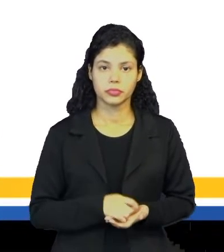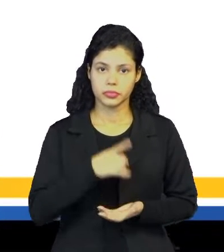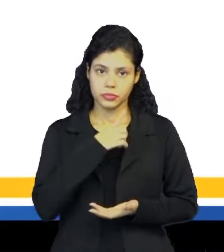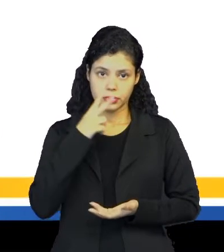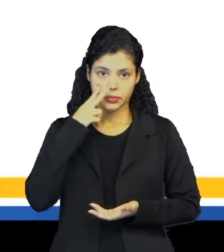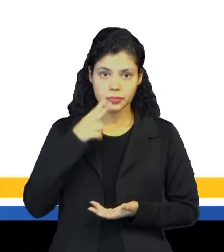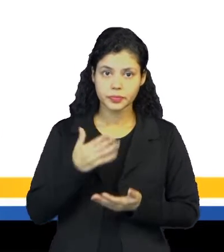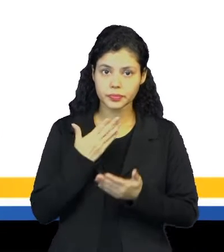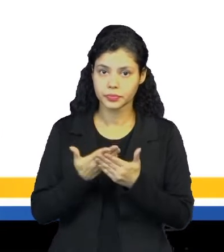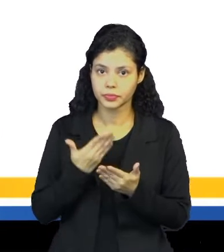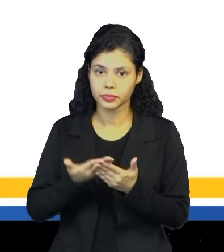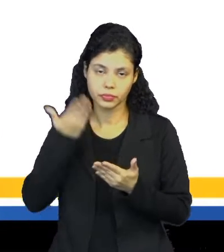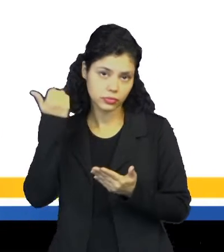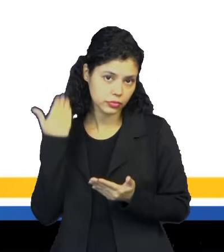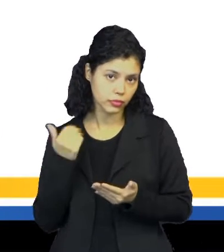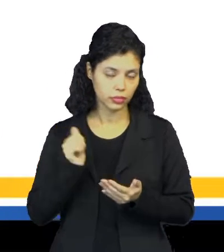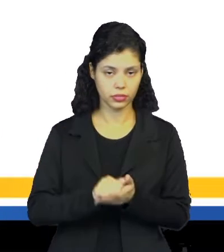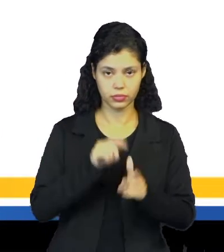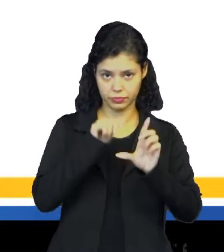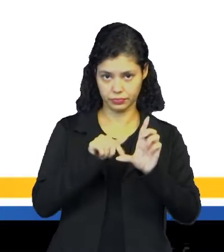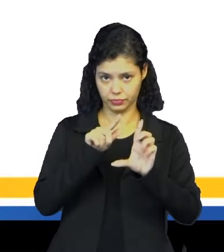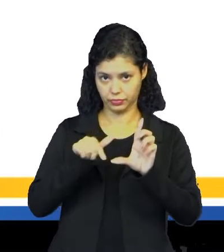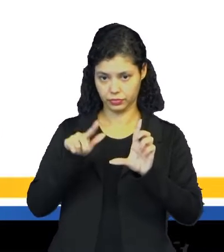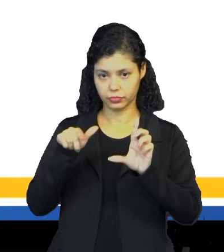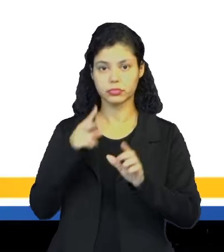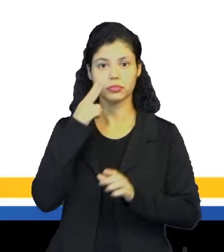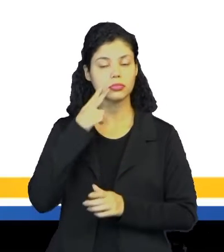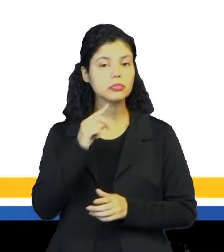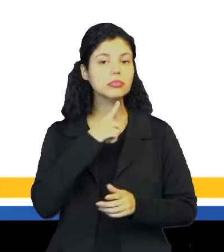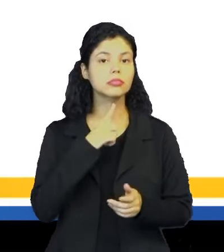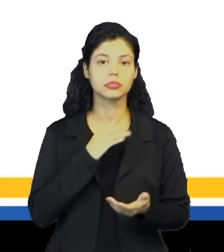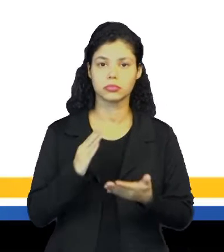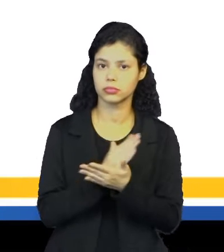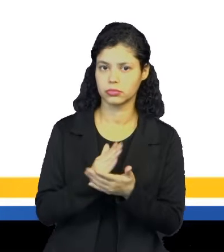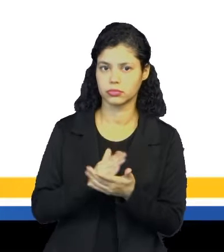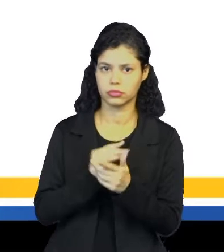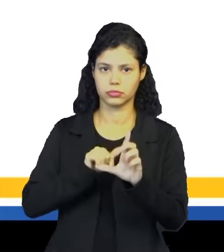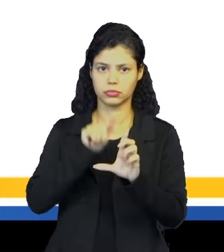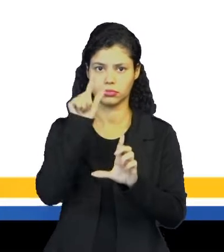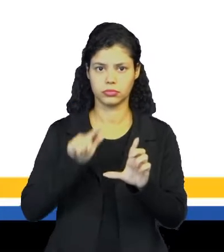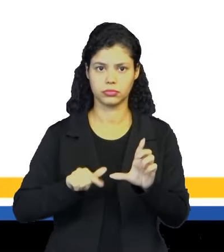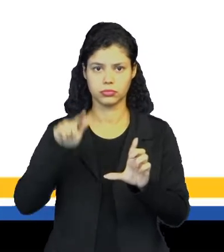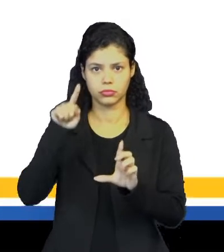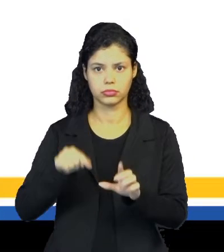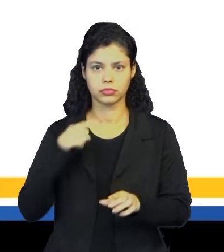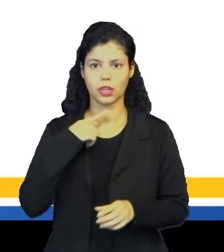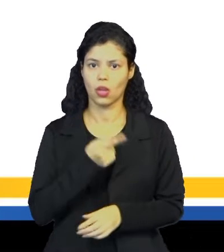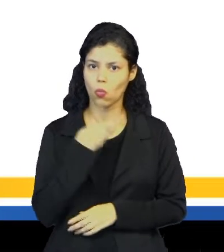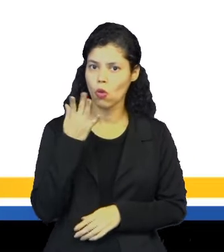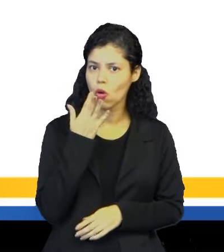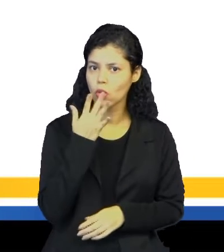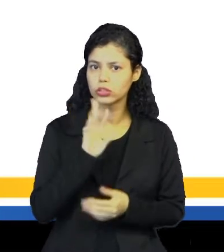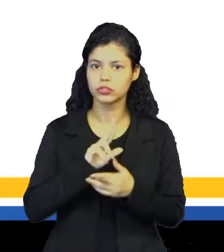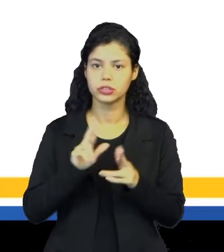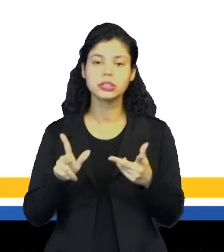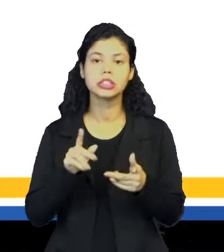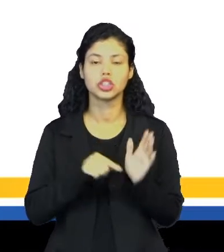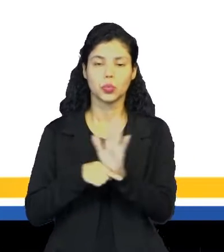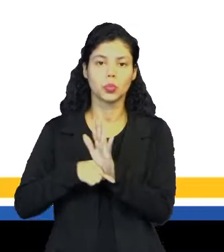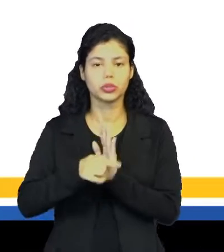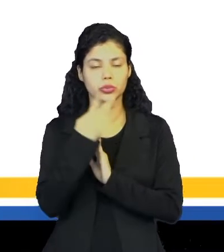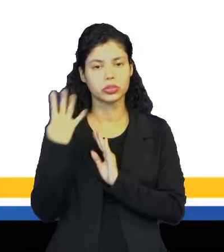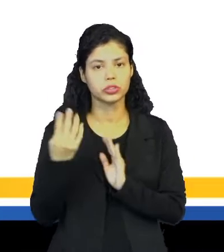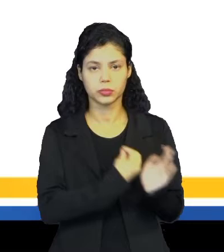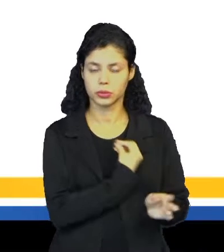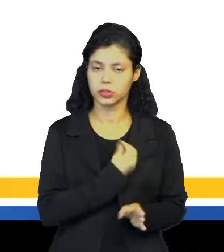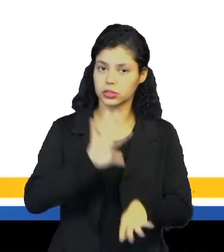gente viu na aula anterior sobre esse gráfico, como você vê, ele tem algumas barras, cada barra aí ela tem uma cor diferente e mostra a quantidade